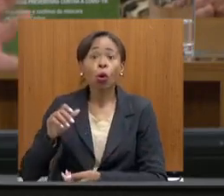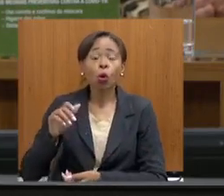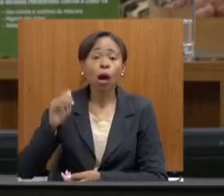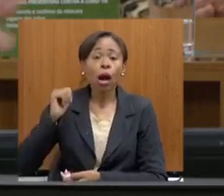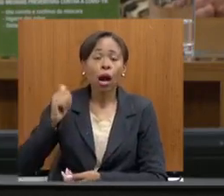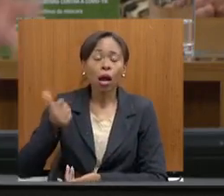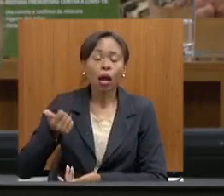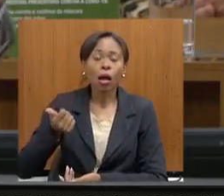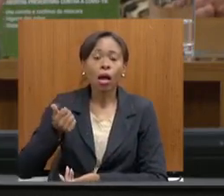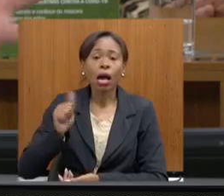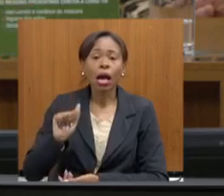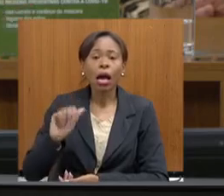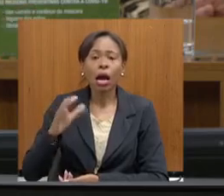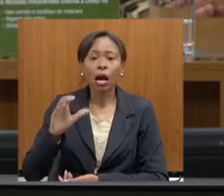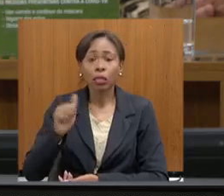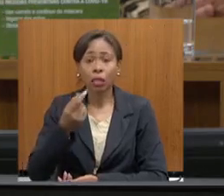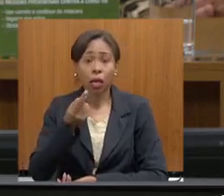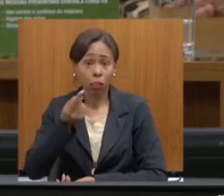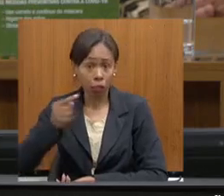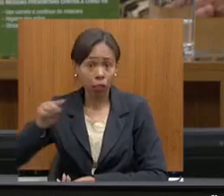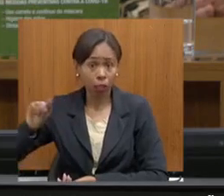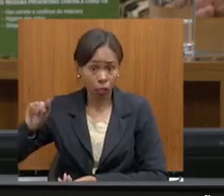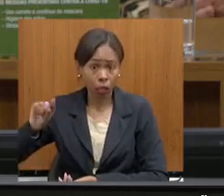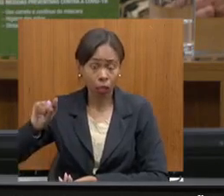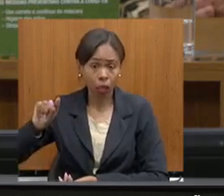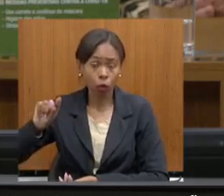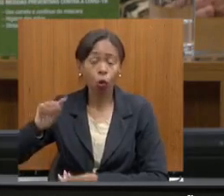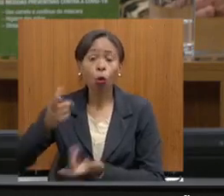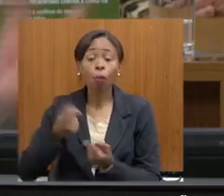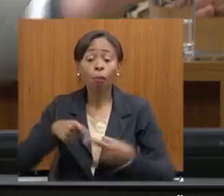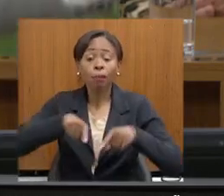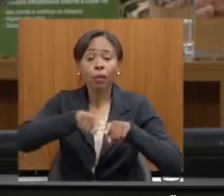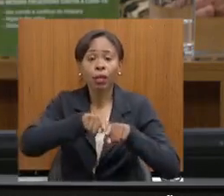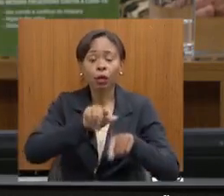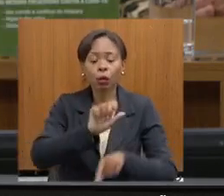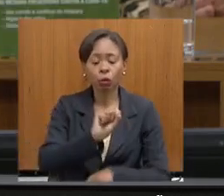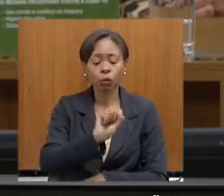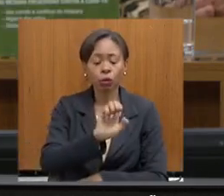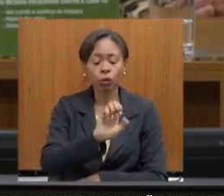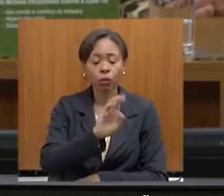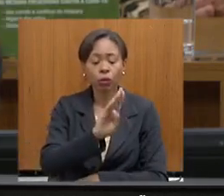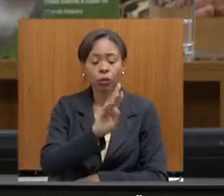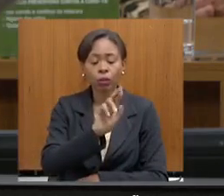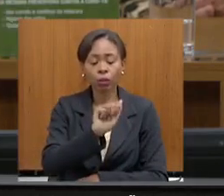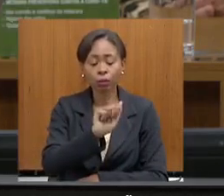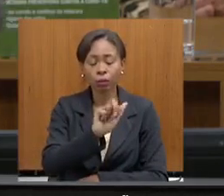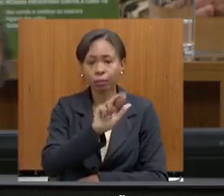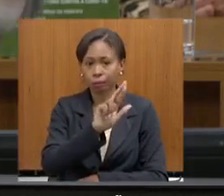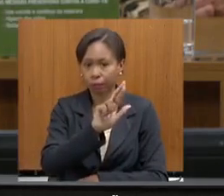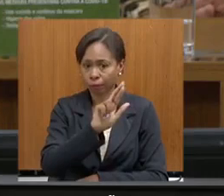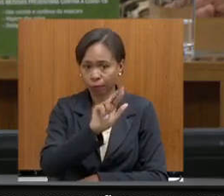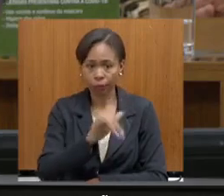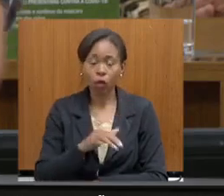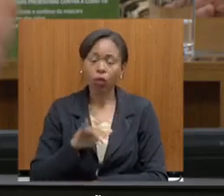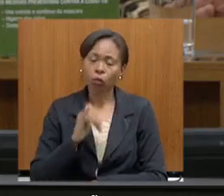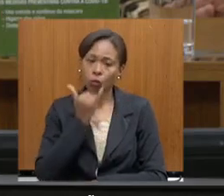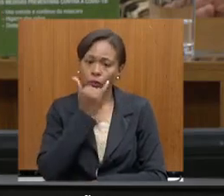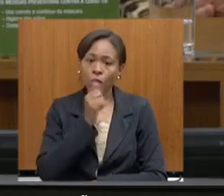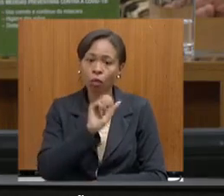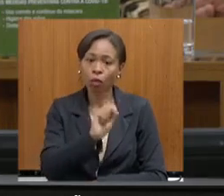Two Three que a parceria com o SEBRAE em que a gente trouxe os Lojistas